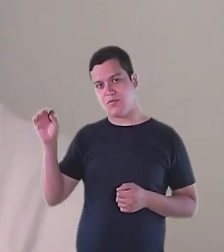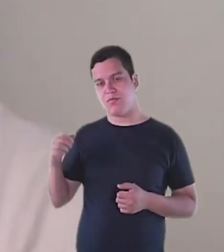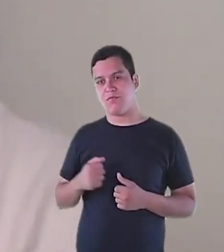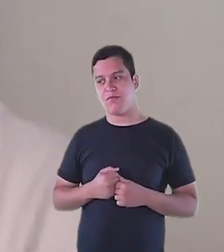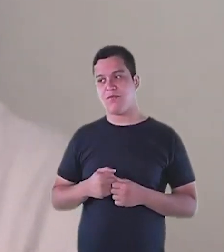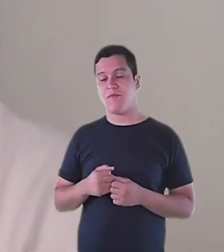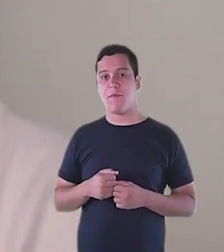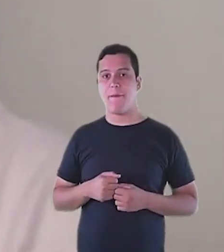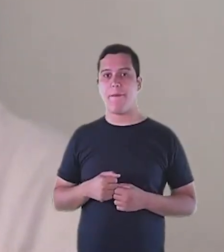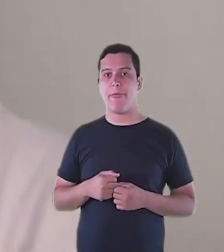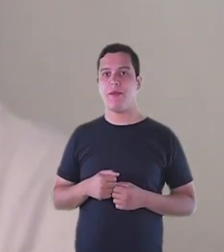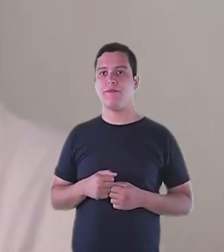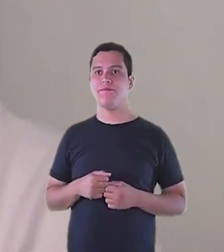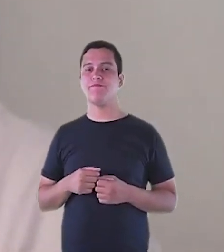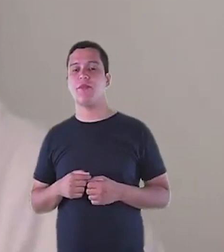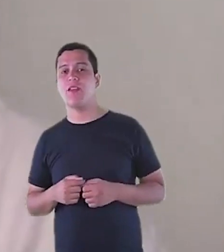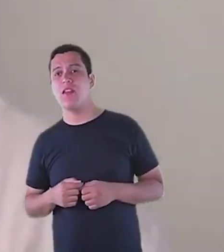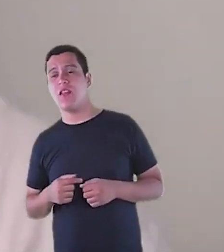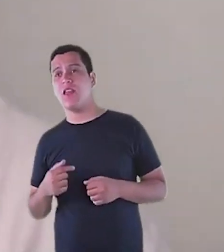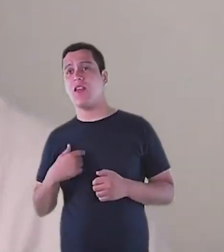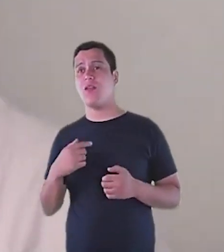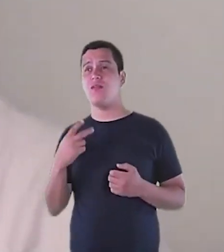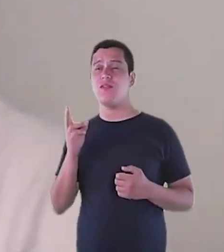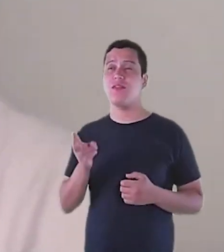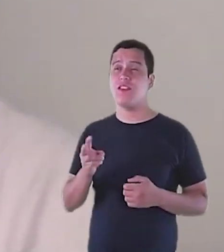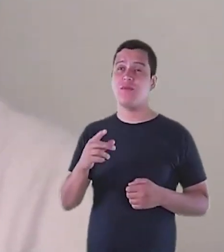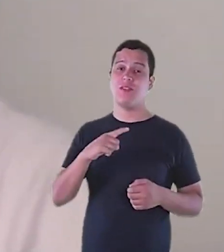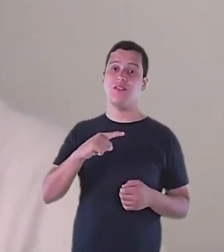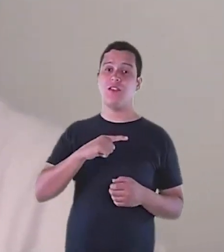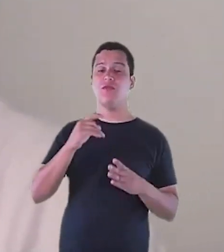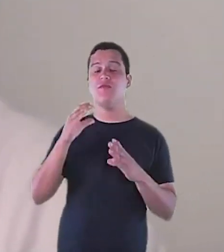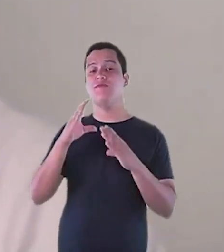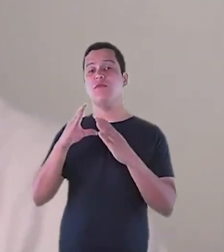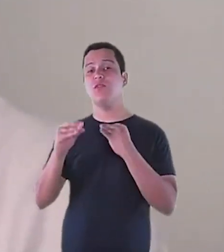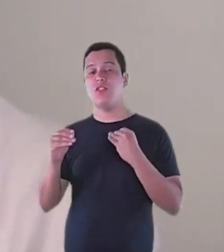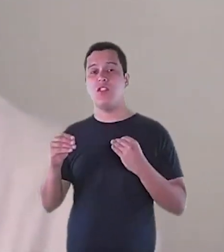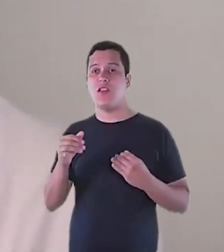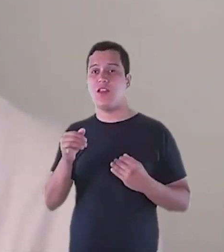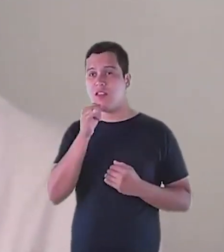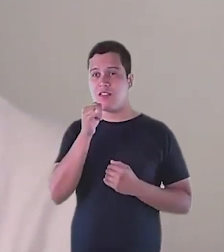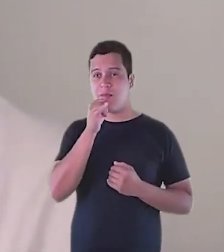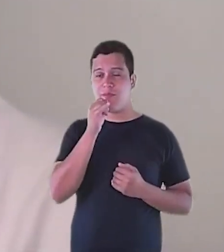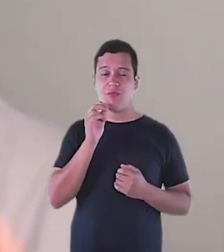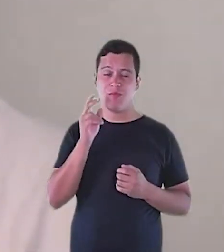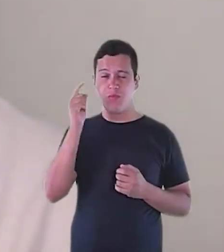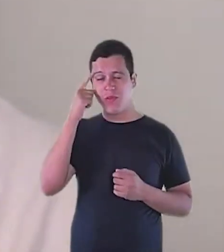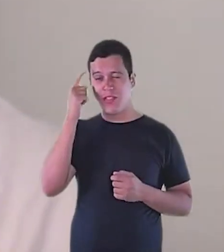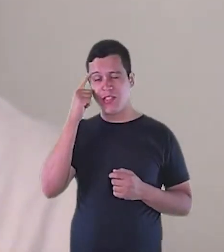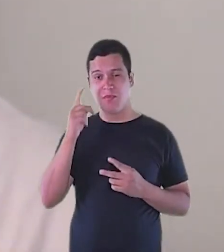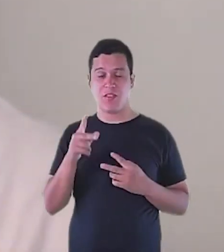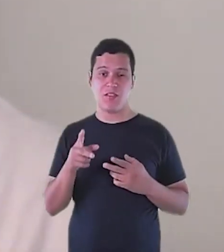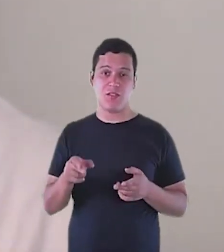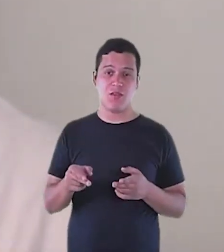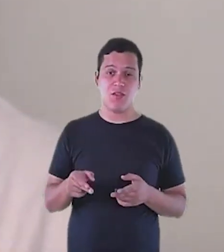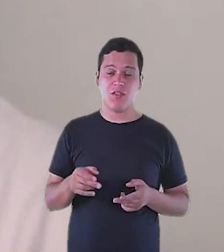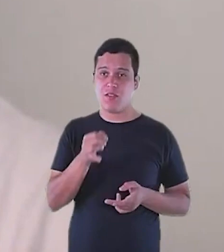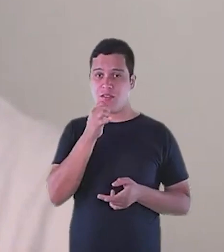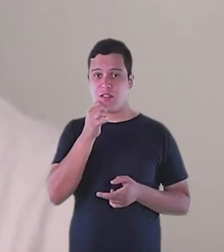da narrativa meramente cronológica e linear. Então, se o livro é século XVIII, eu começo em 1800,